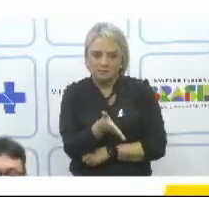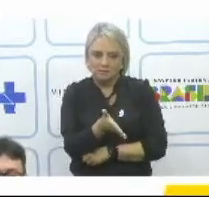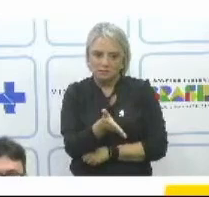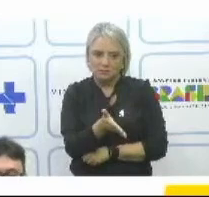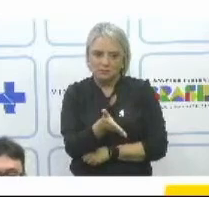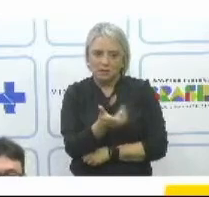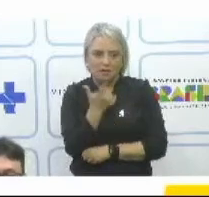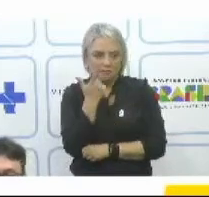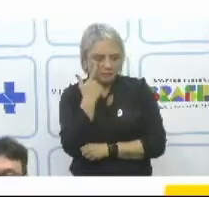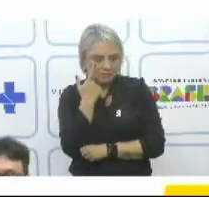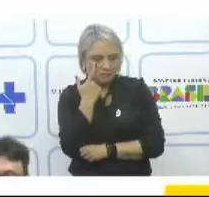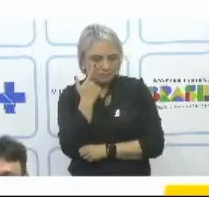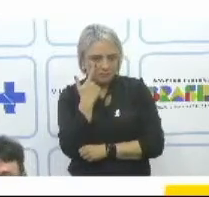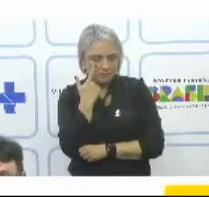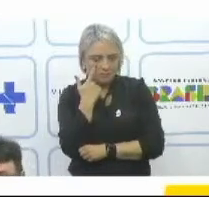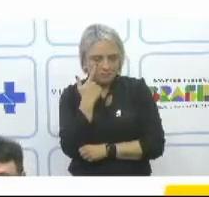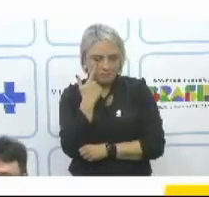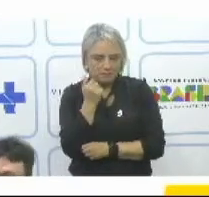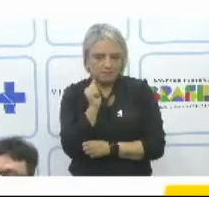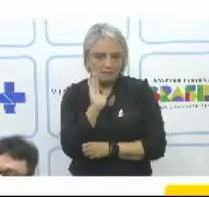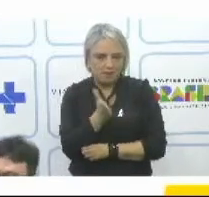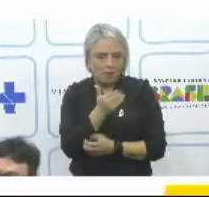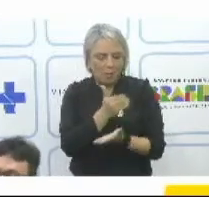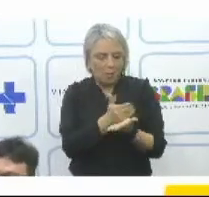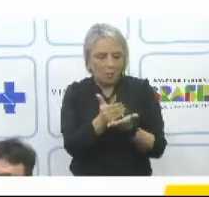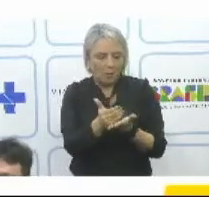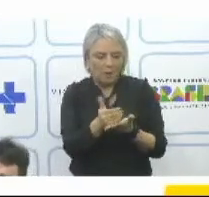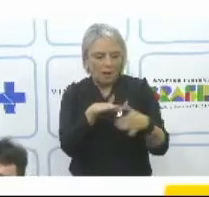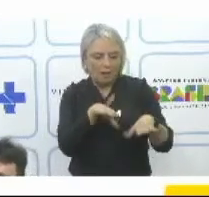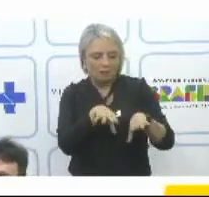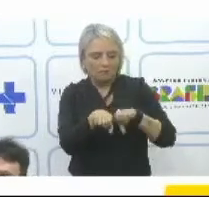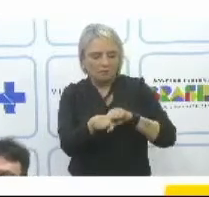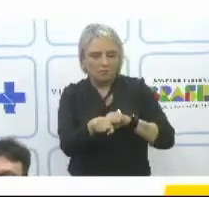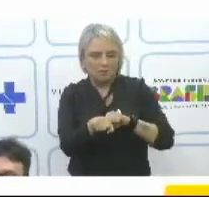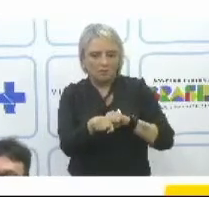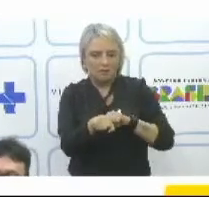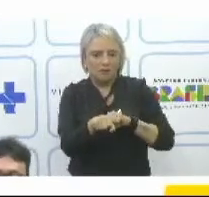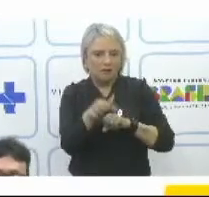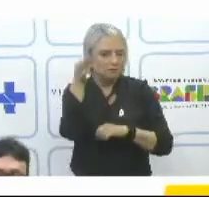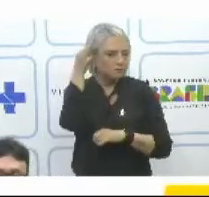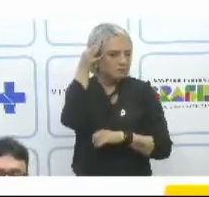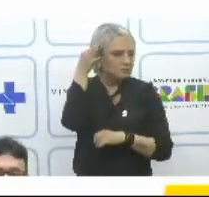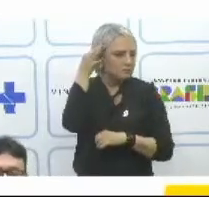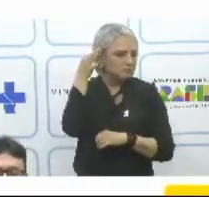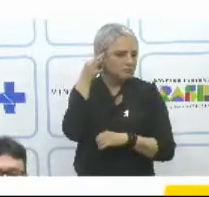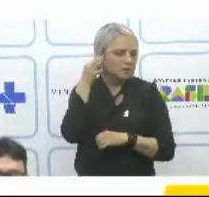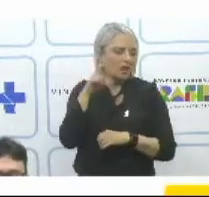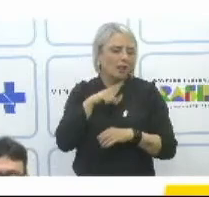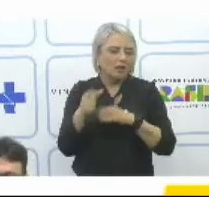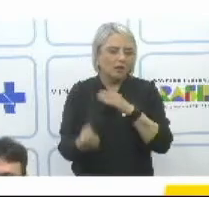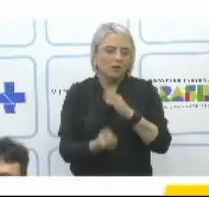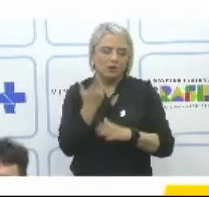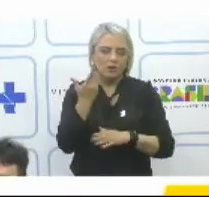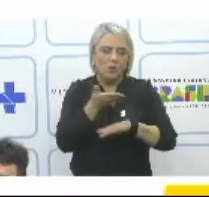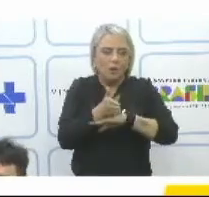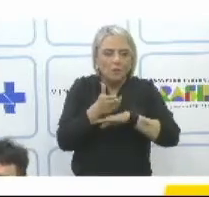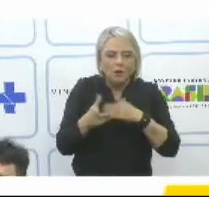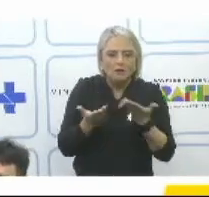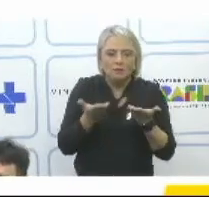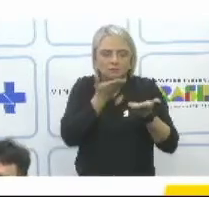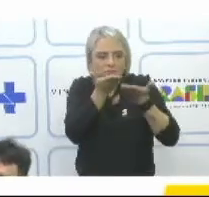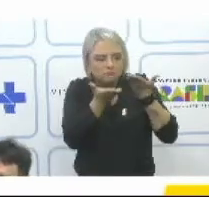né, prevendo, né, já com o início da formação em auriculoterapia. Então a gente criou o procedimento para